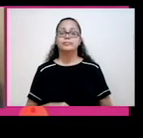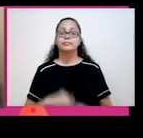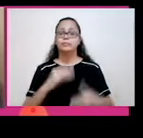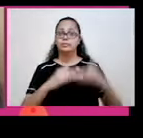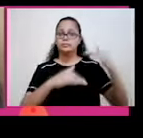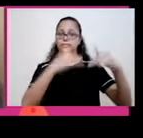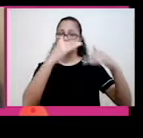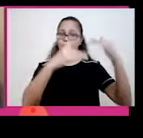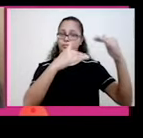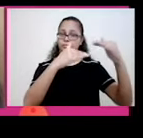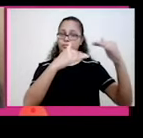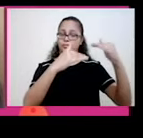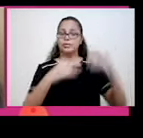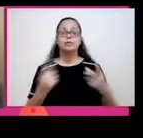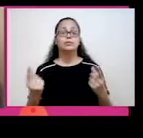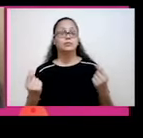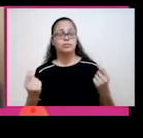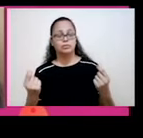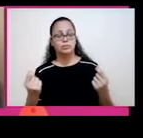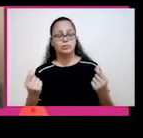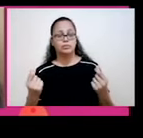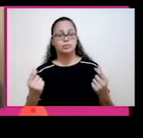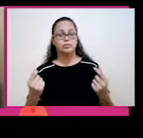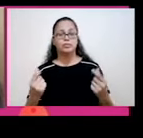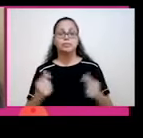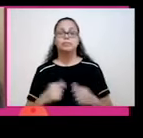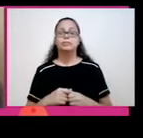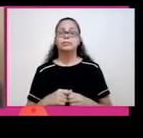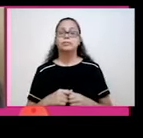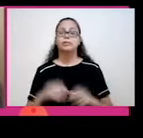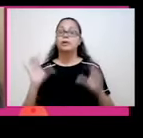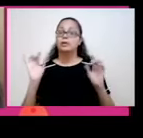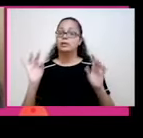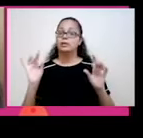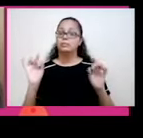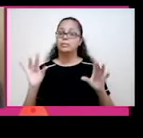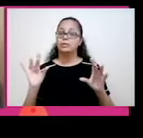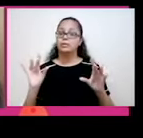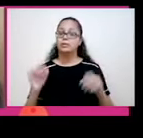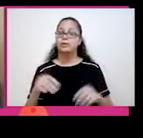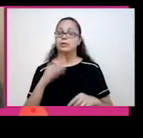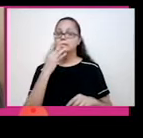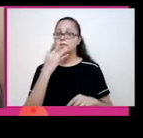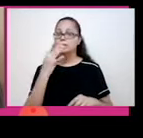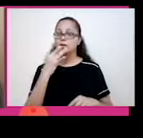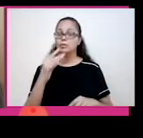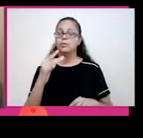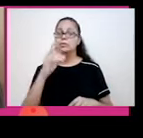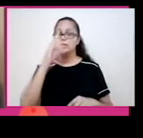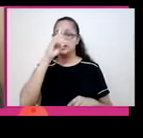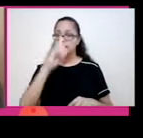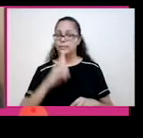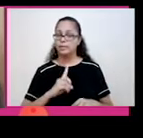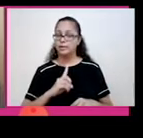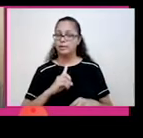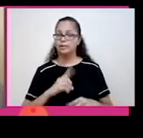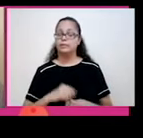desenvolvimento técnico e econômico, nesse triângulo azul, a zona econômica especial na cor amarela,